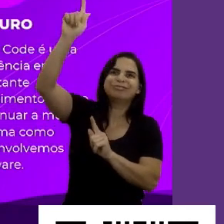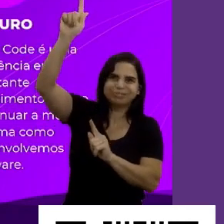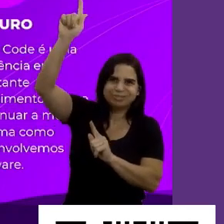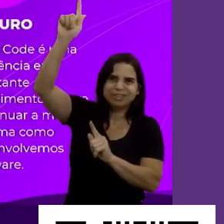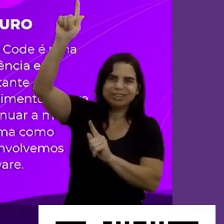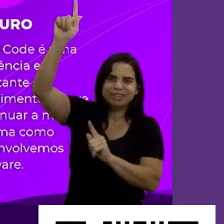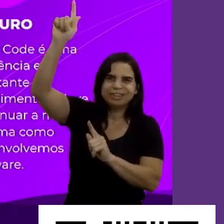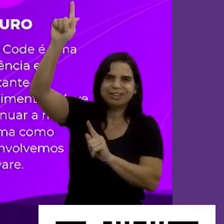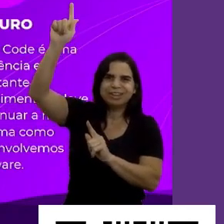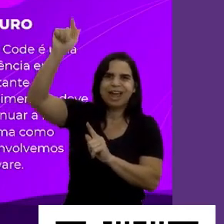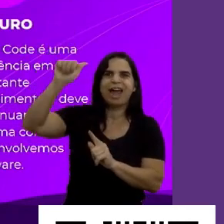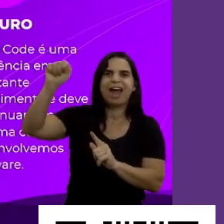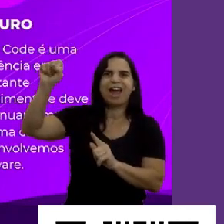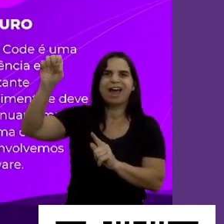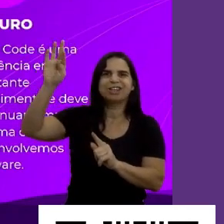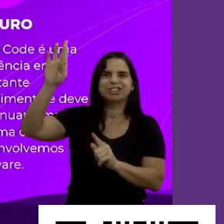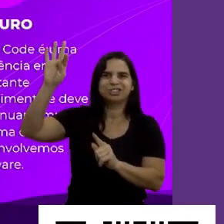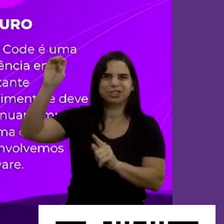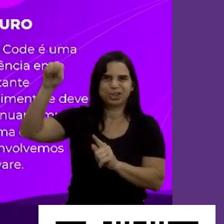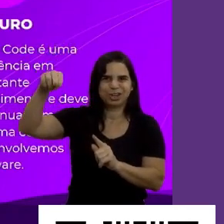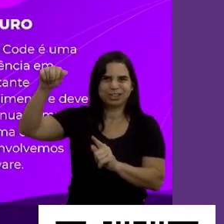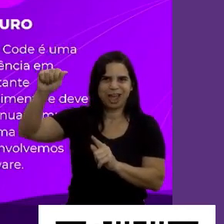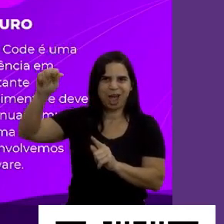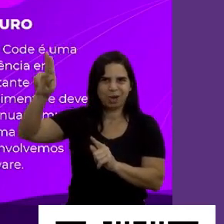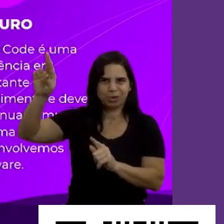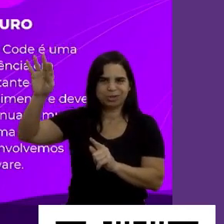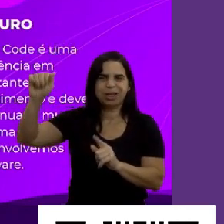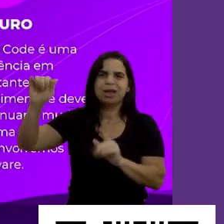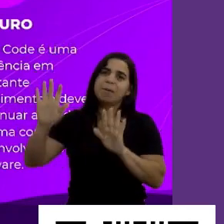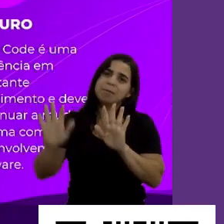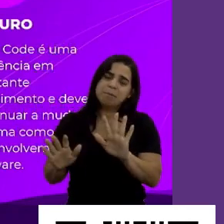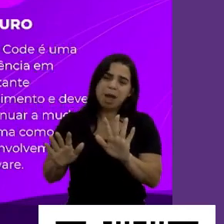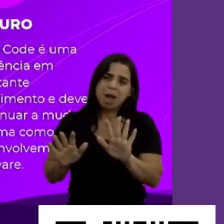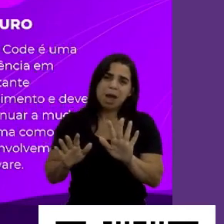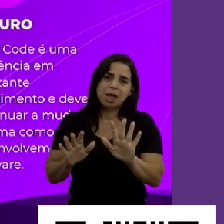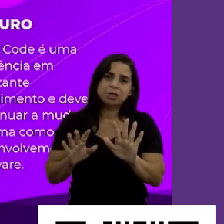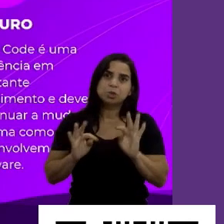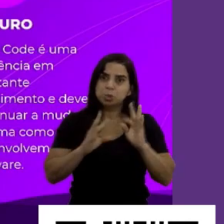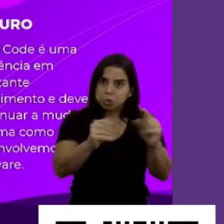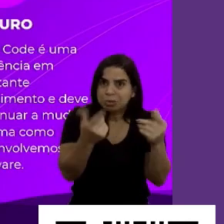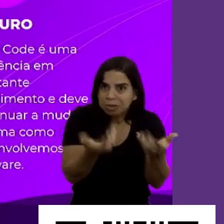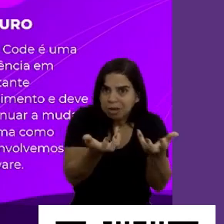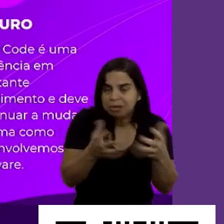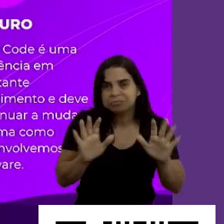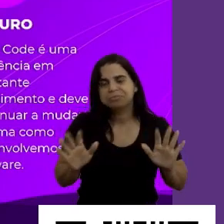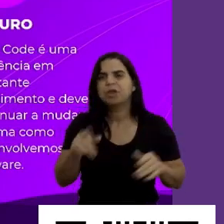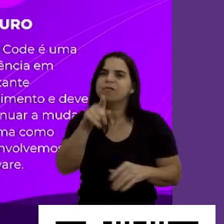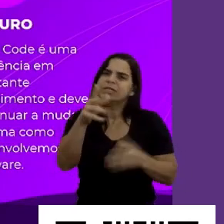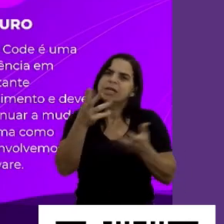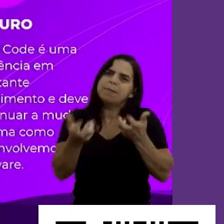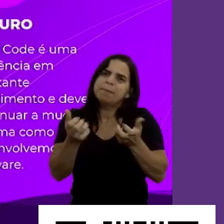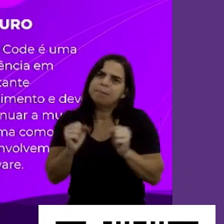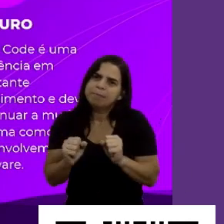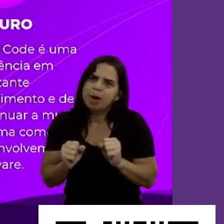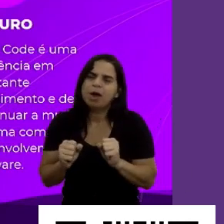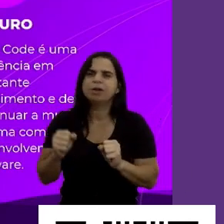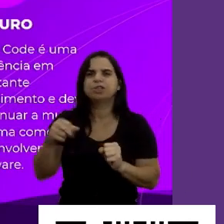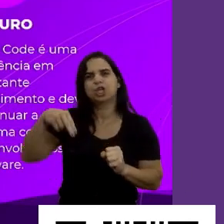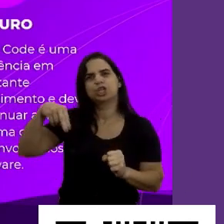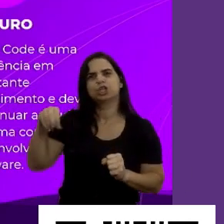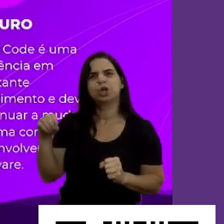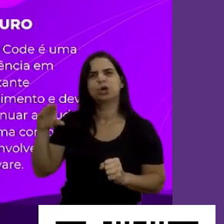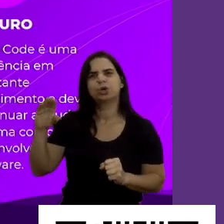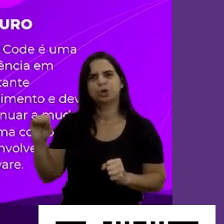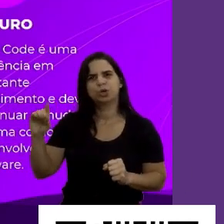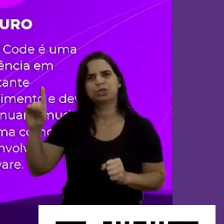querer ser um programador High code Então você não vai querer lidar com o coach então o nocold É